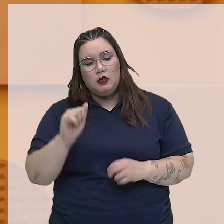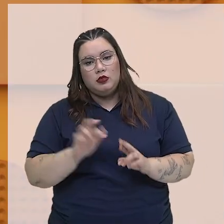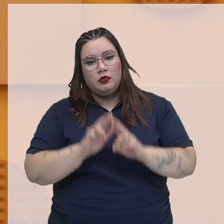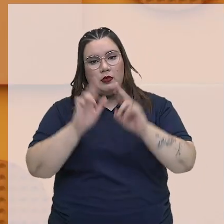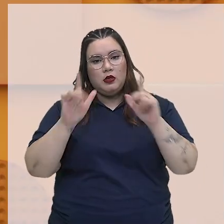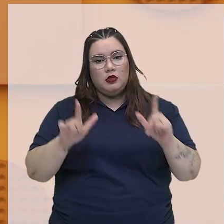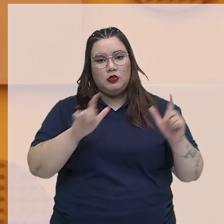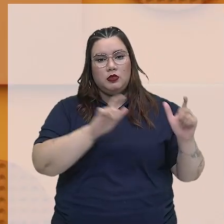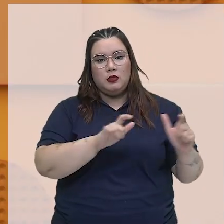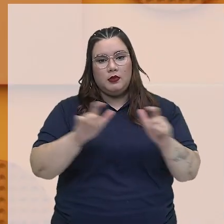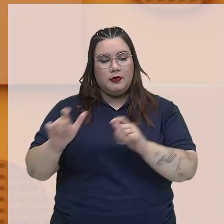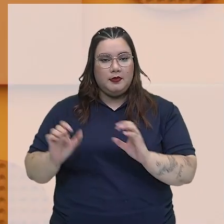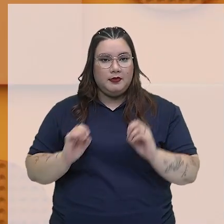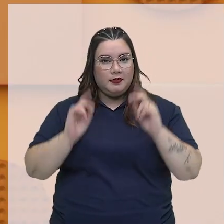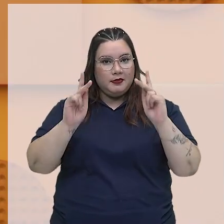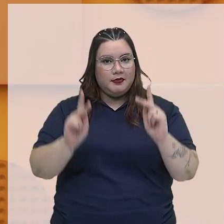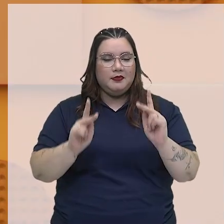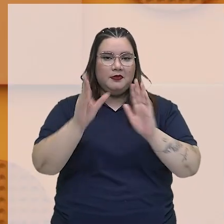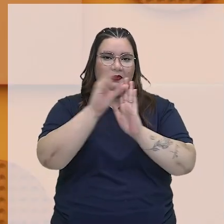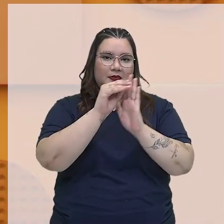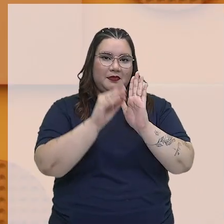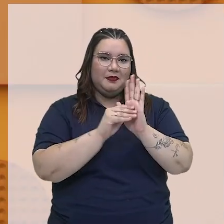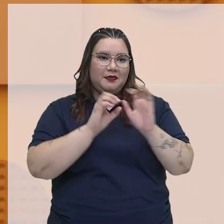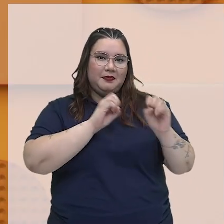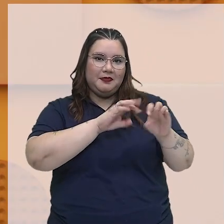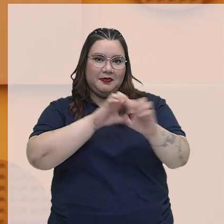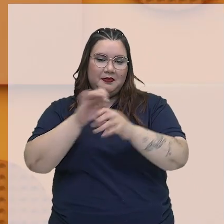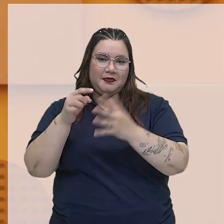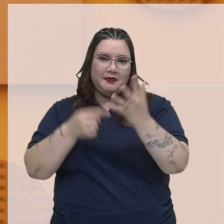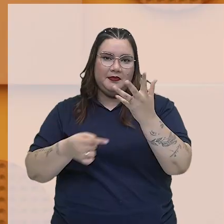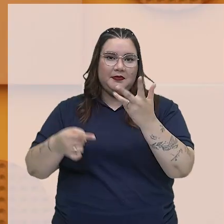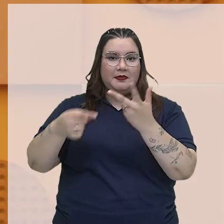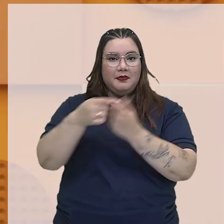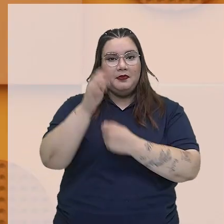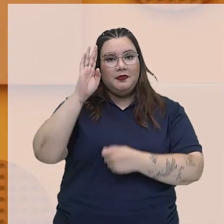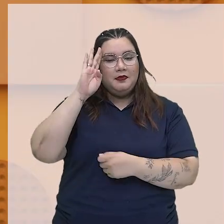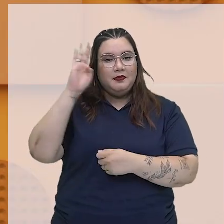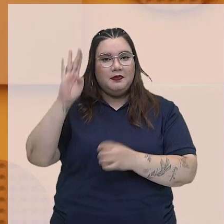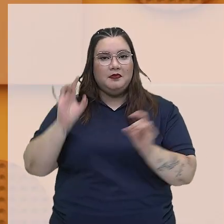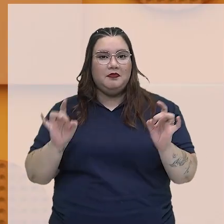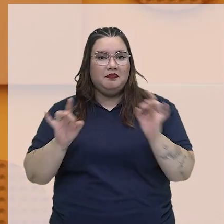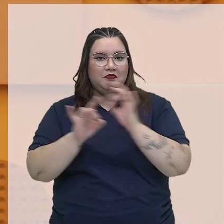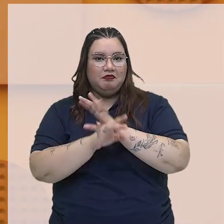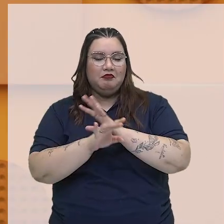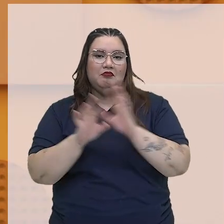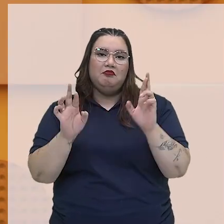um clima para o outro. Bem, esses foram os nossos principais aí